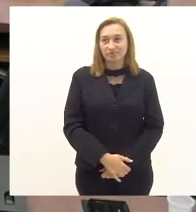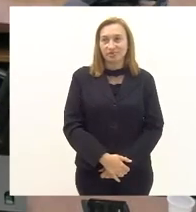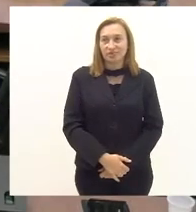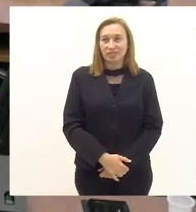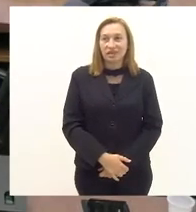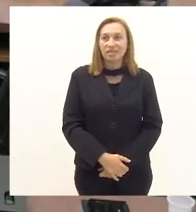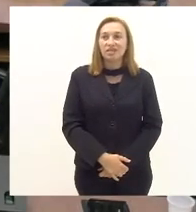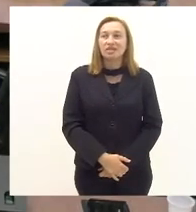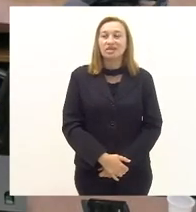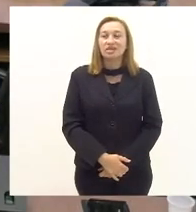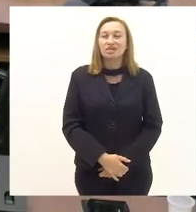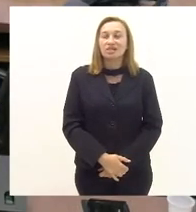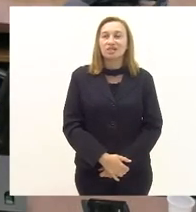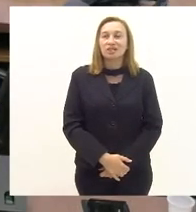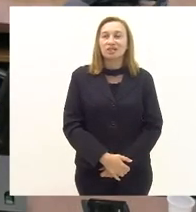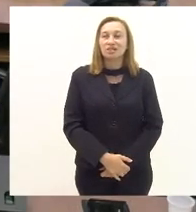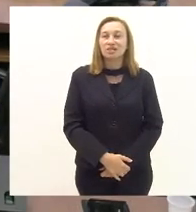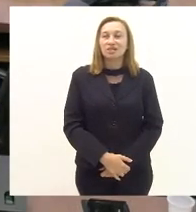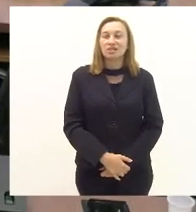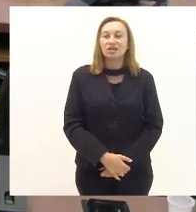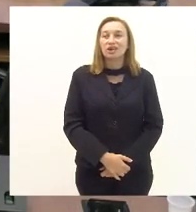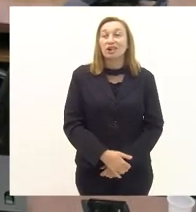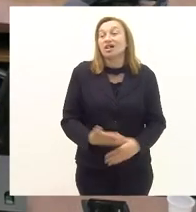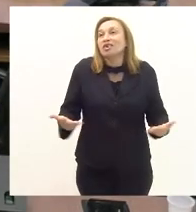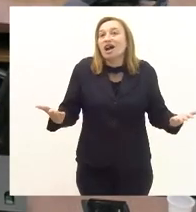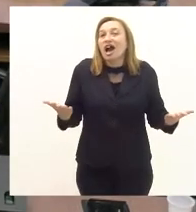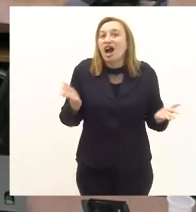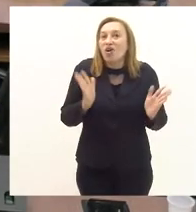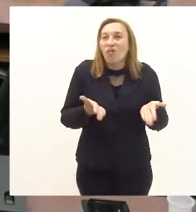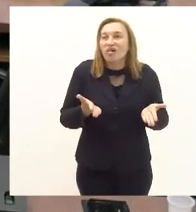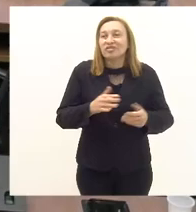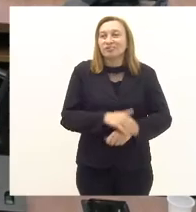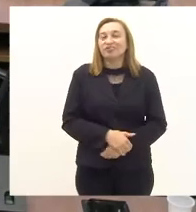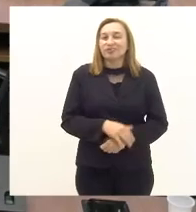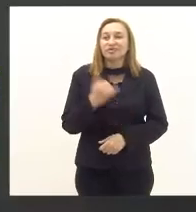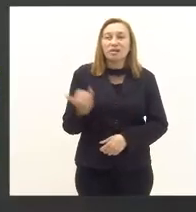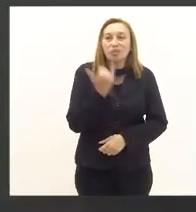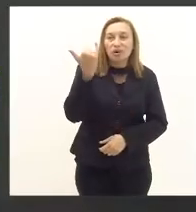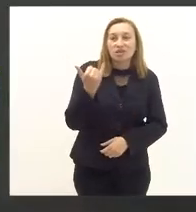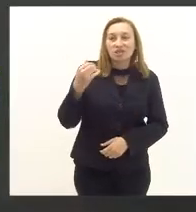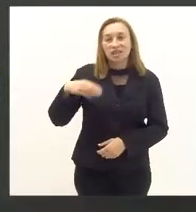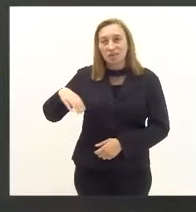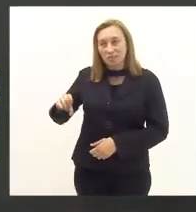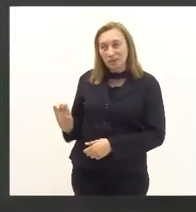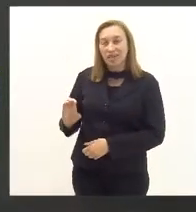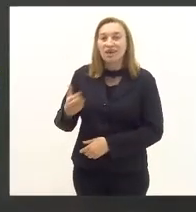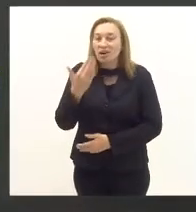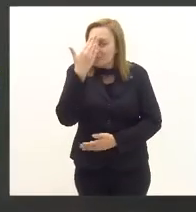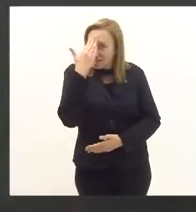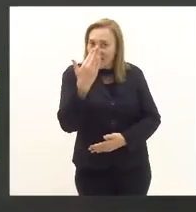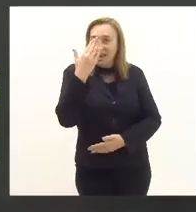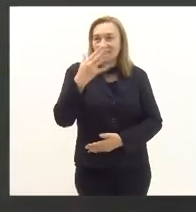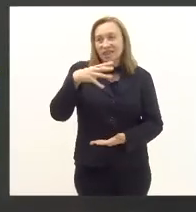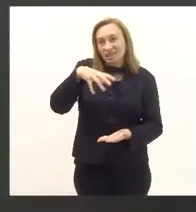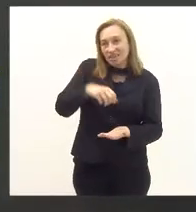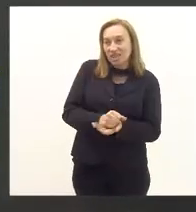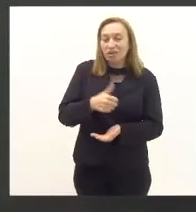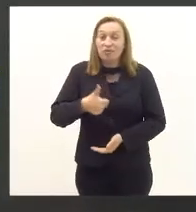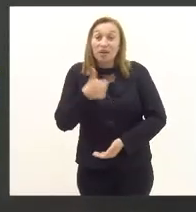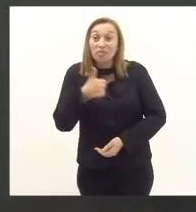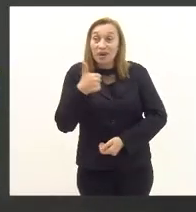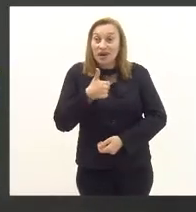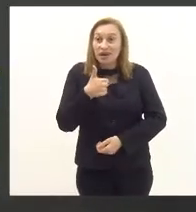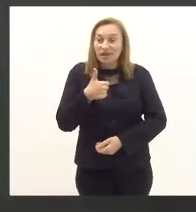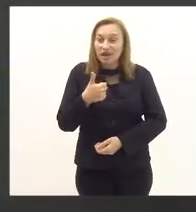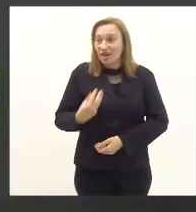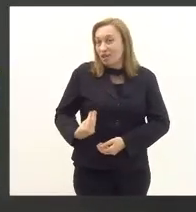Agora desligou. Vê a luzinha, agora Eita, agora foi. Bom, importantemente, obrigado de registrar, primeiramente, né,